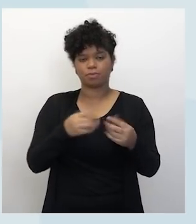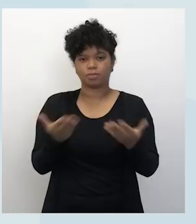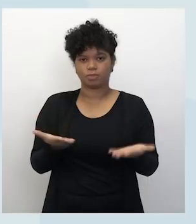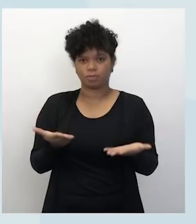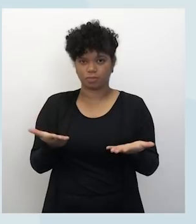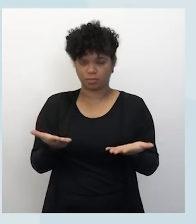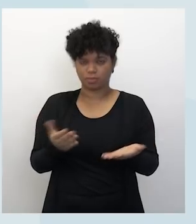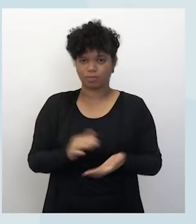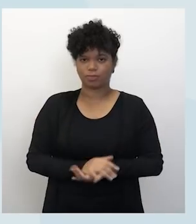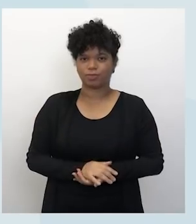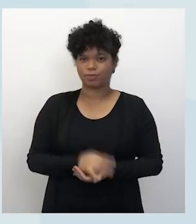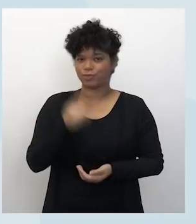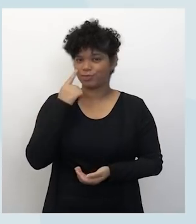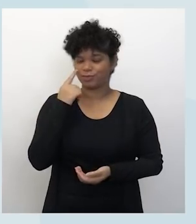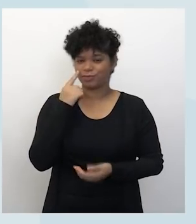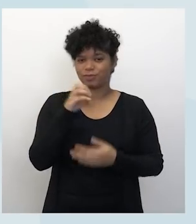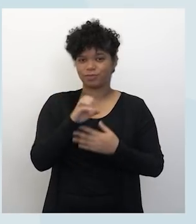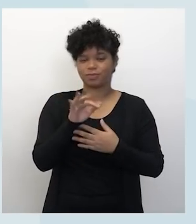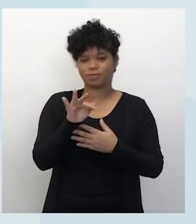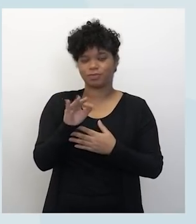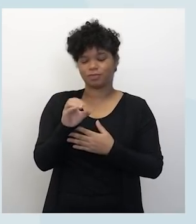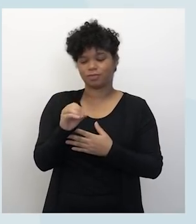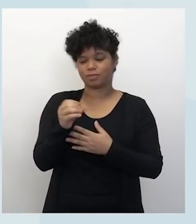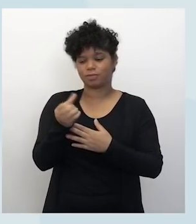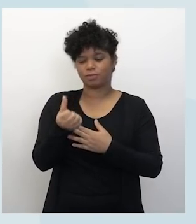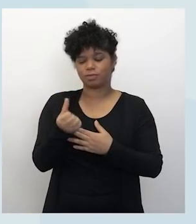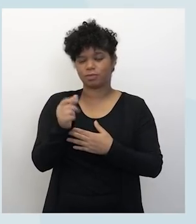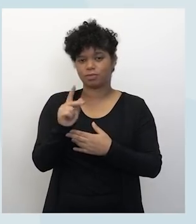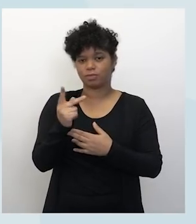lá. Habilidade